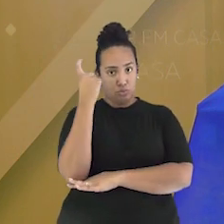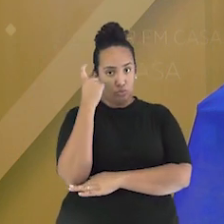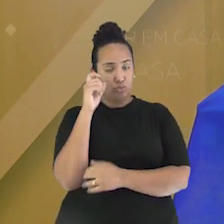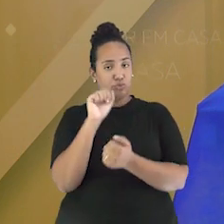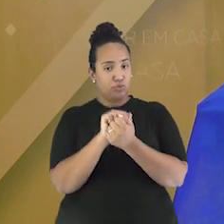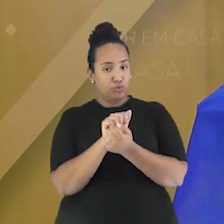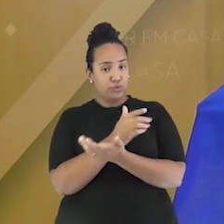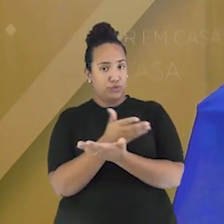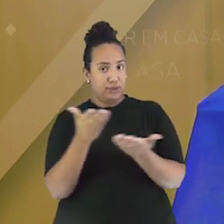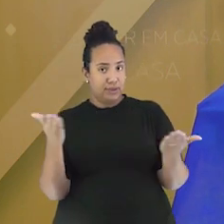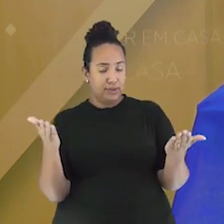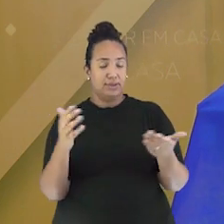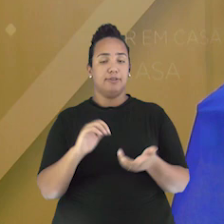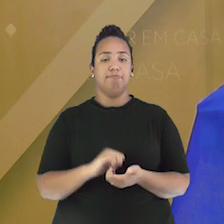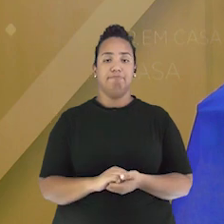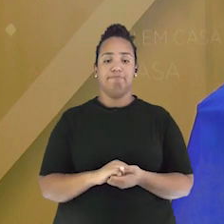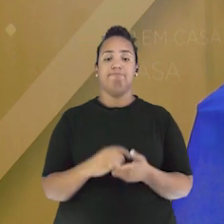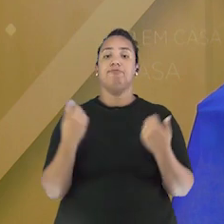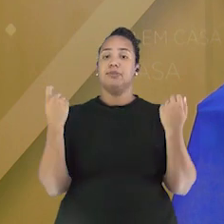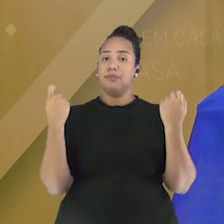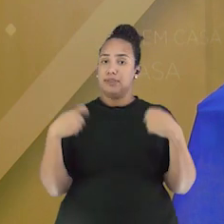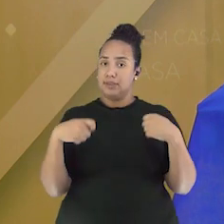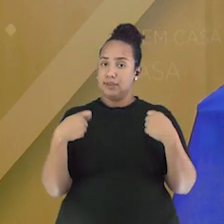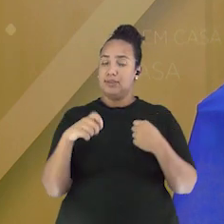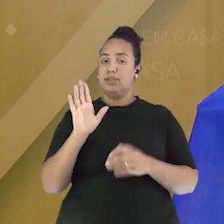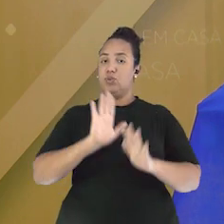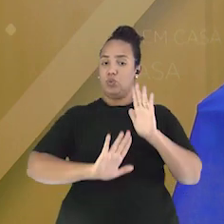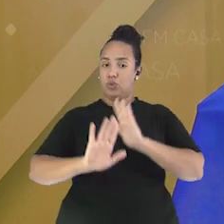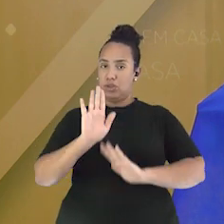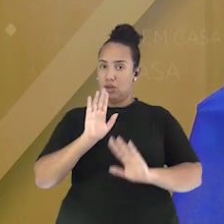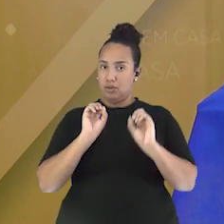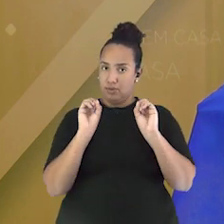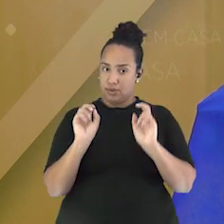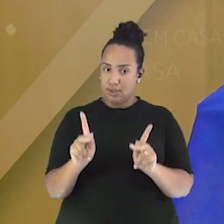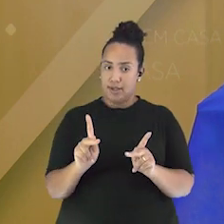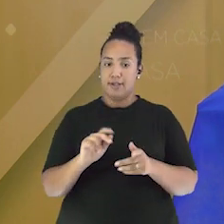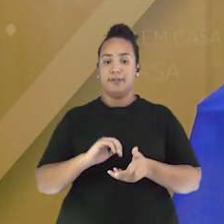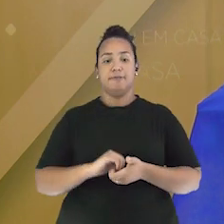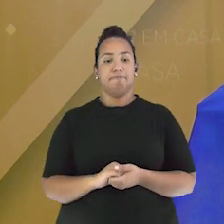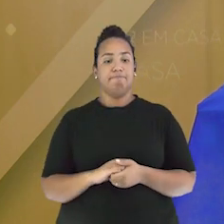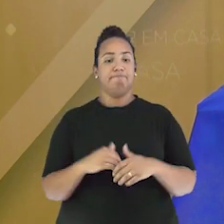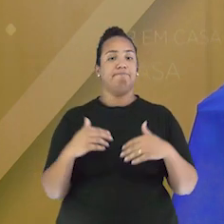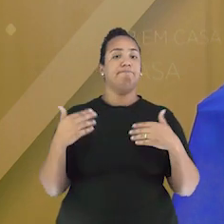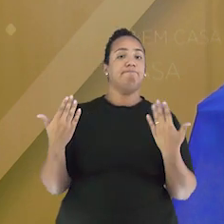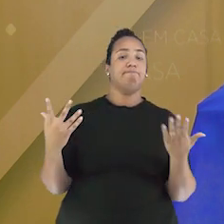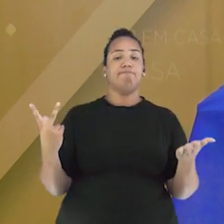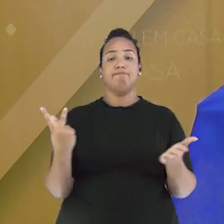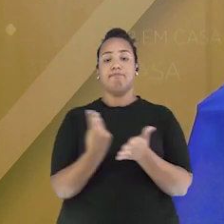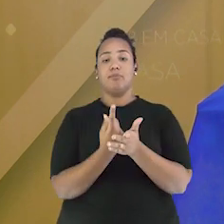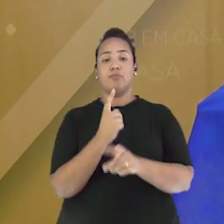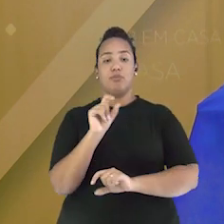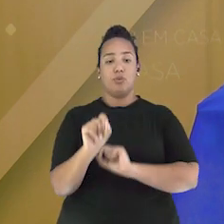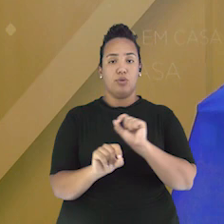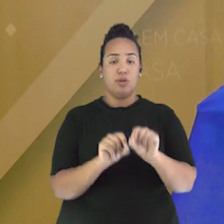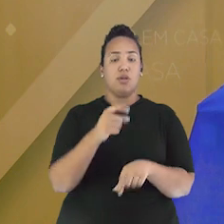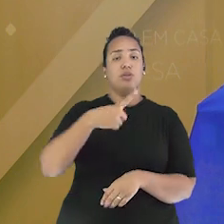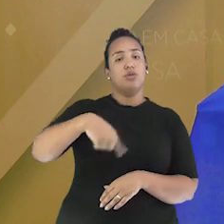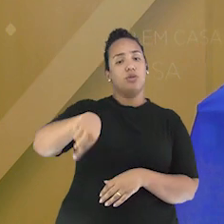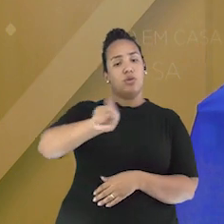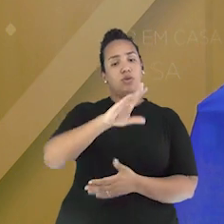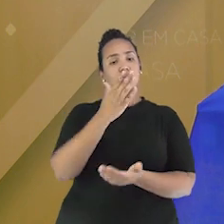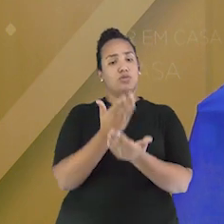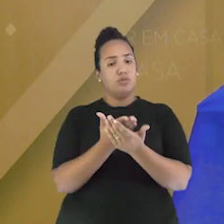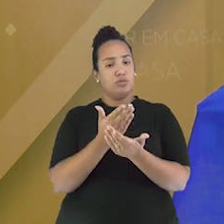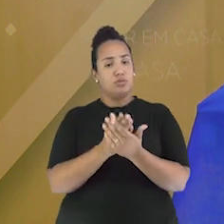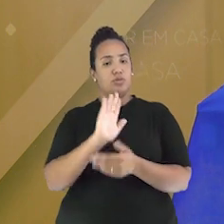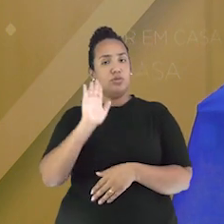vocês. Isso. Sempre tendo o cuidado em todas as etapas, ok? Gente, o que acontece aqui é o seguinte. A gente